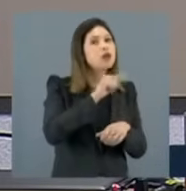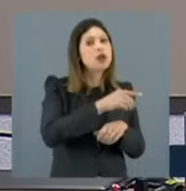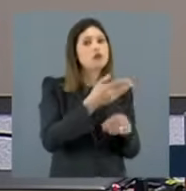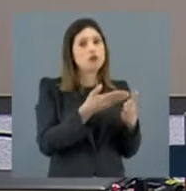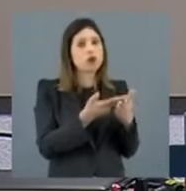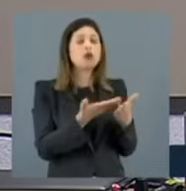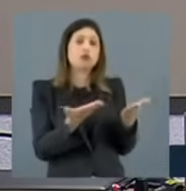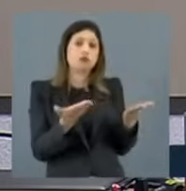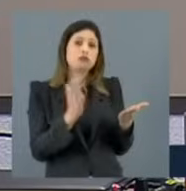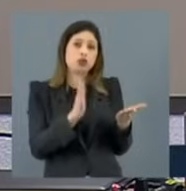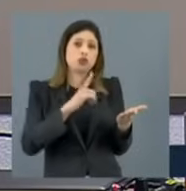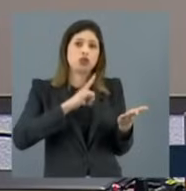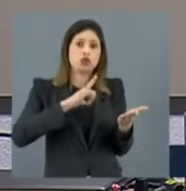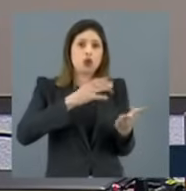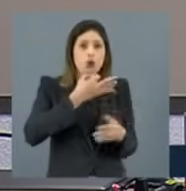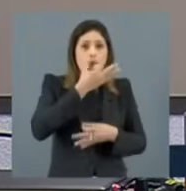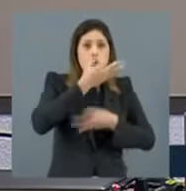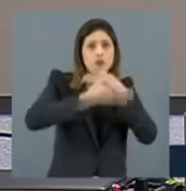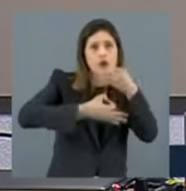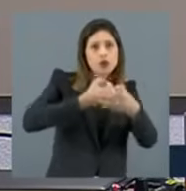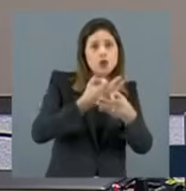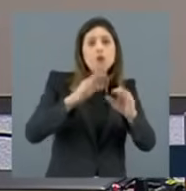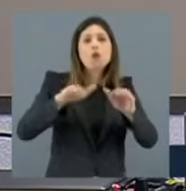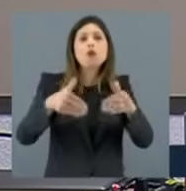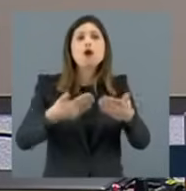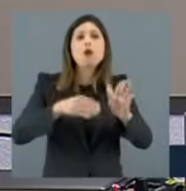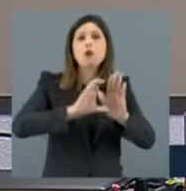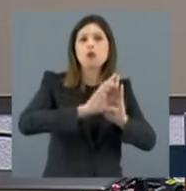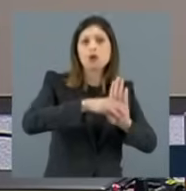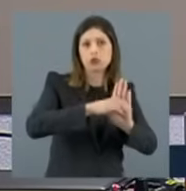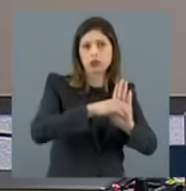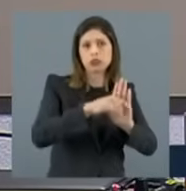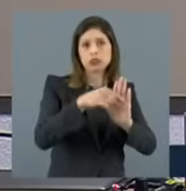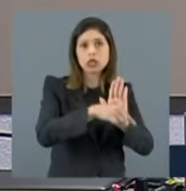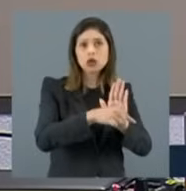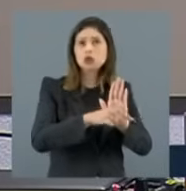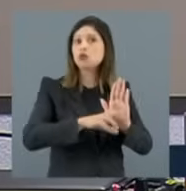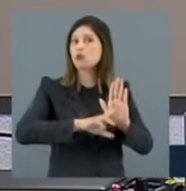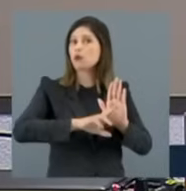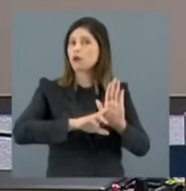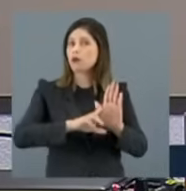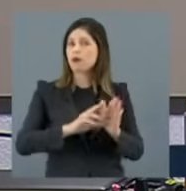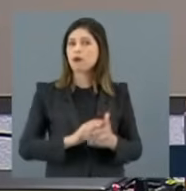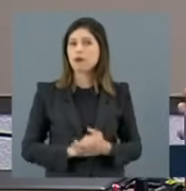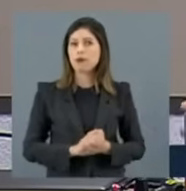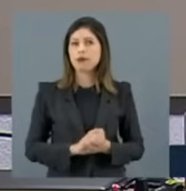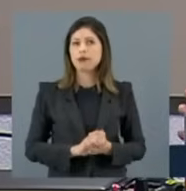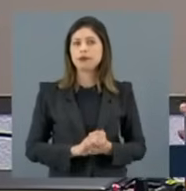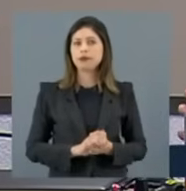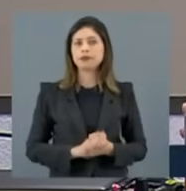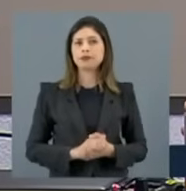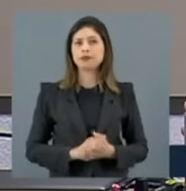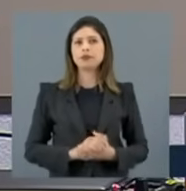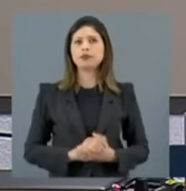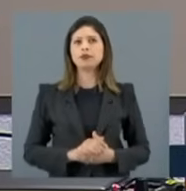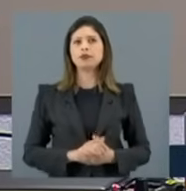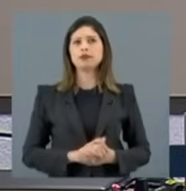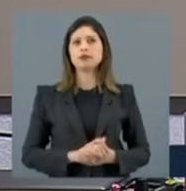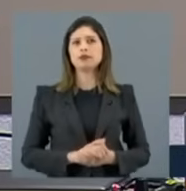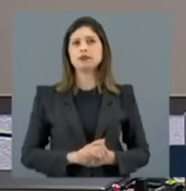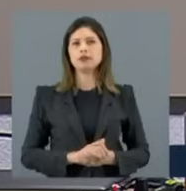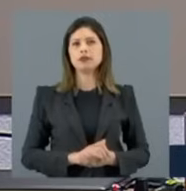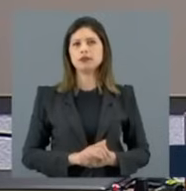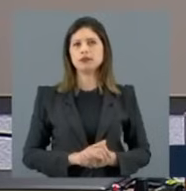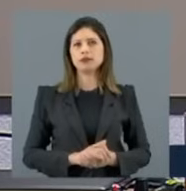censura. O que é esse conceito? Olha, não é verdade, não é mentira o que ele está dizendo,